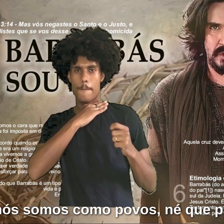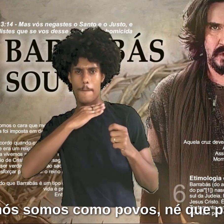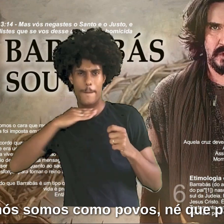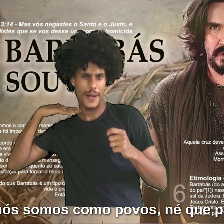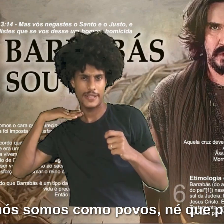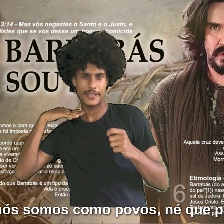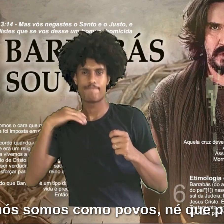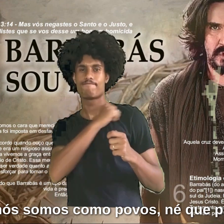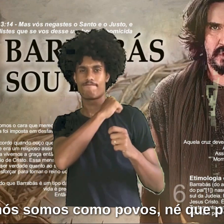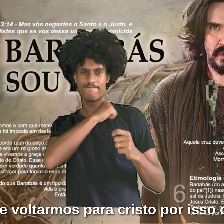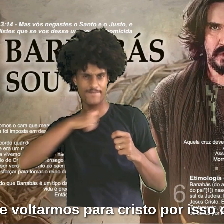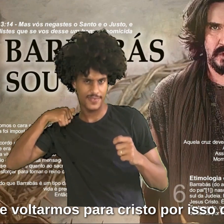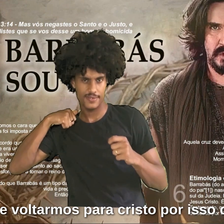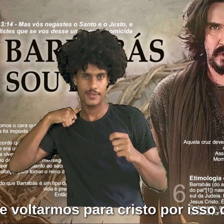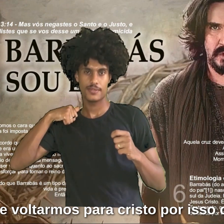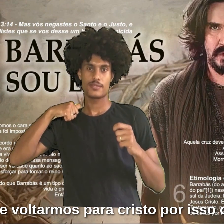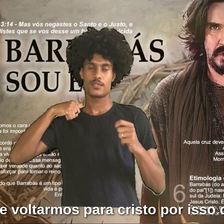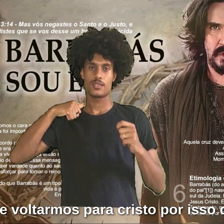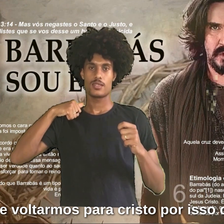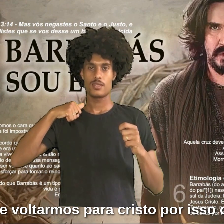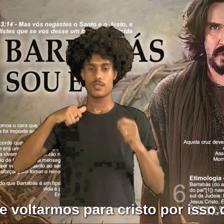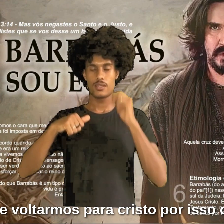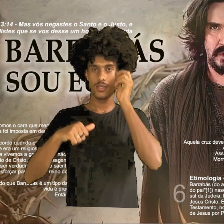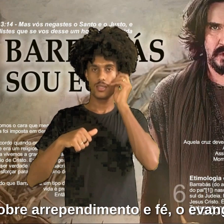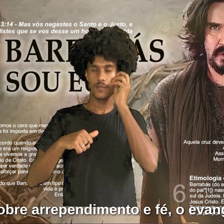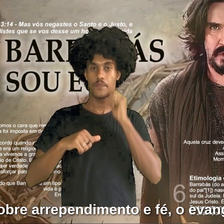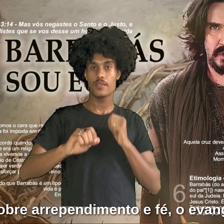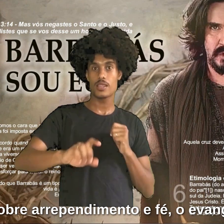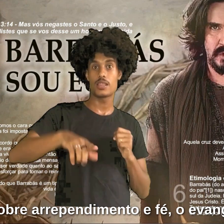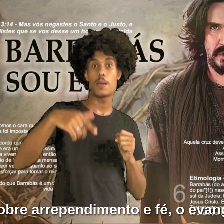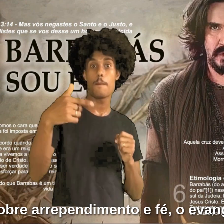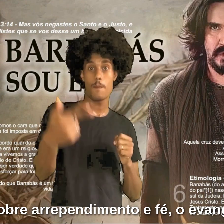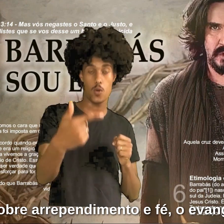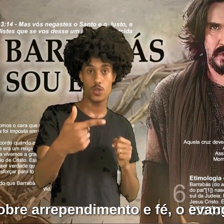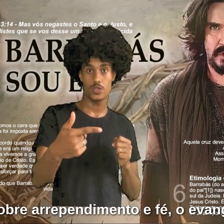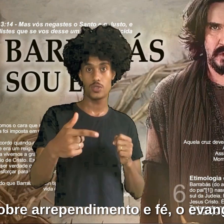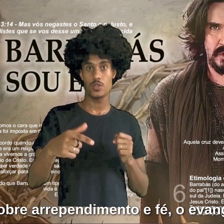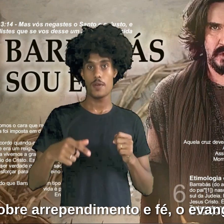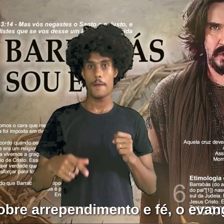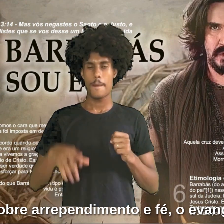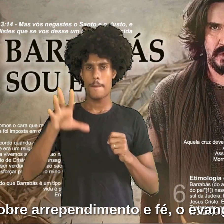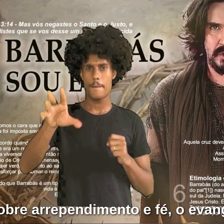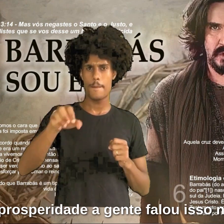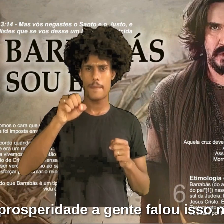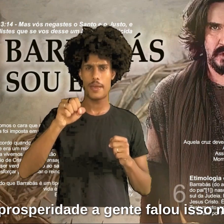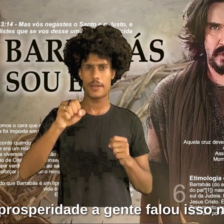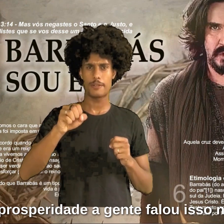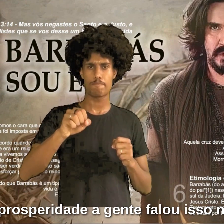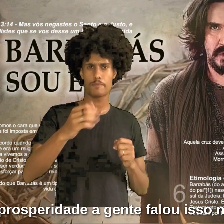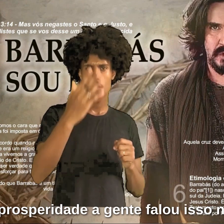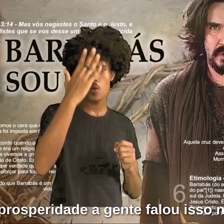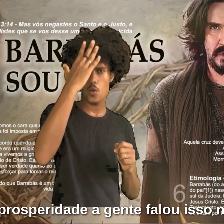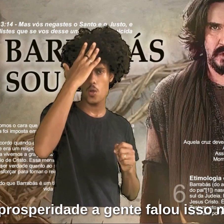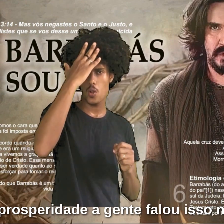que precisamos nos arrepender e voltarmos para Cristo. Por isso que o Evangelho de Cristo é sobre arrependimento e fé. O Evangelho de Cristo não é sobre prosperidade, a gente